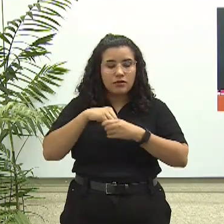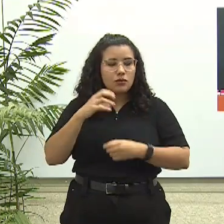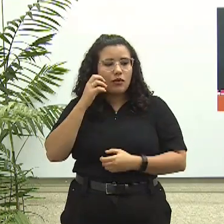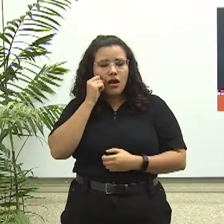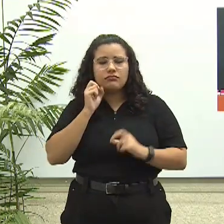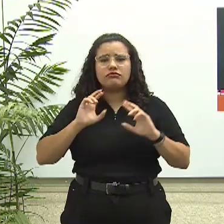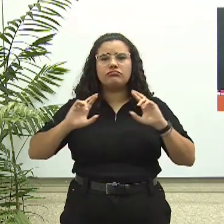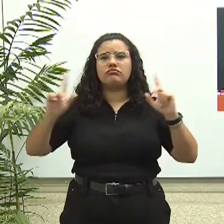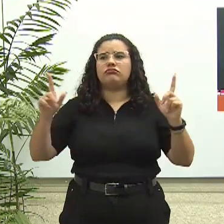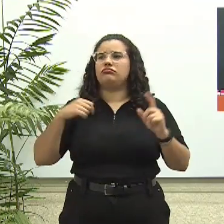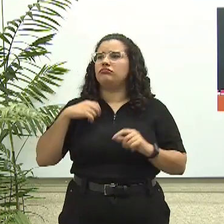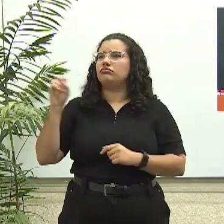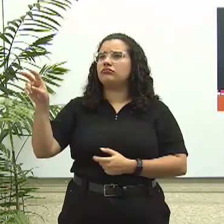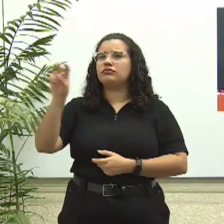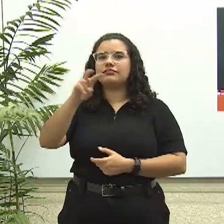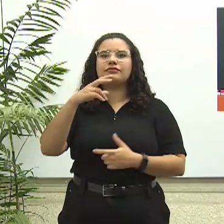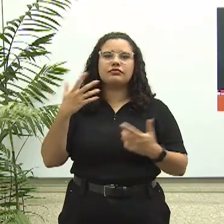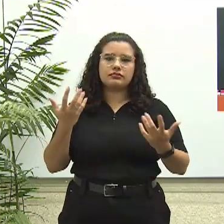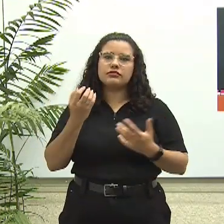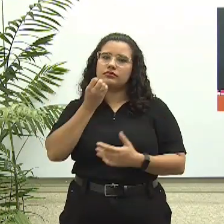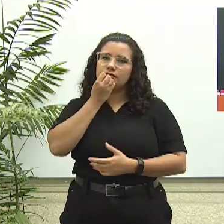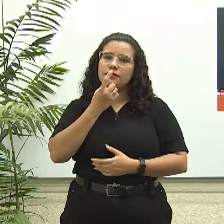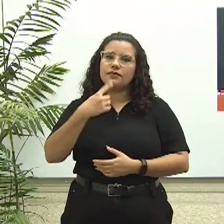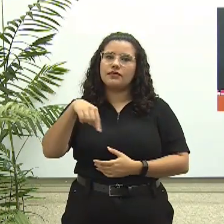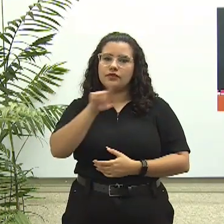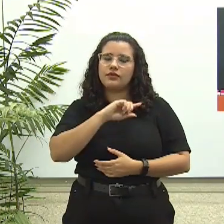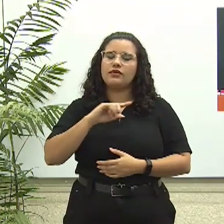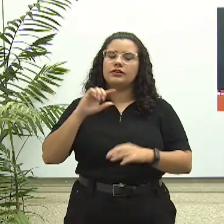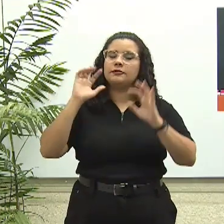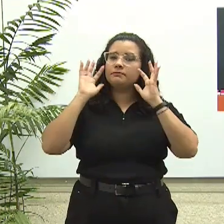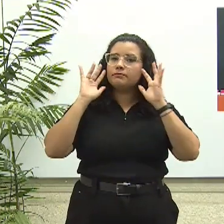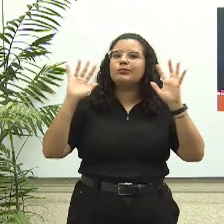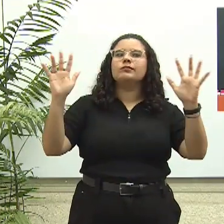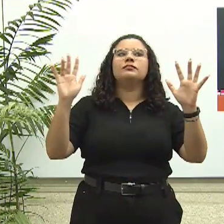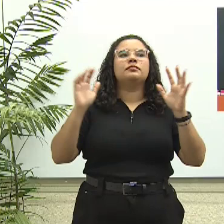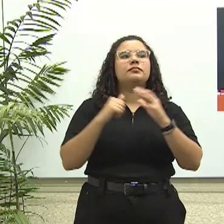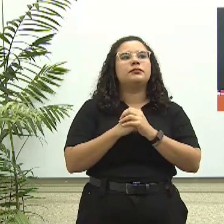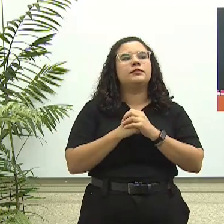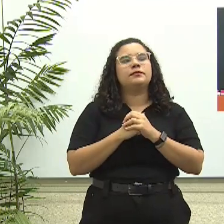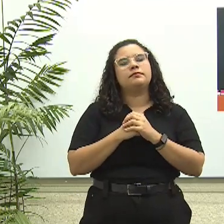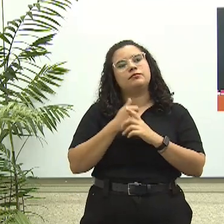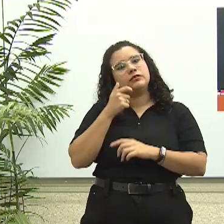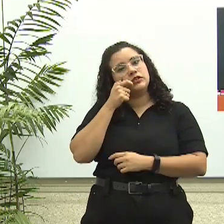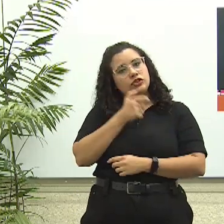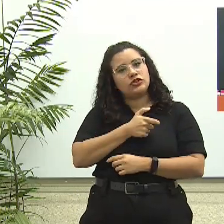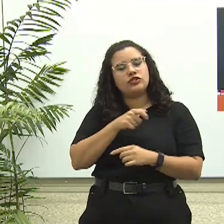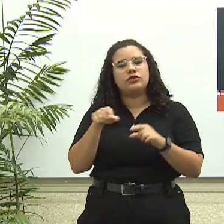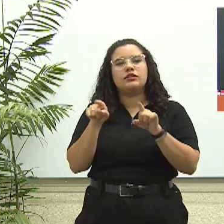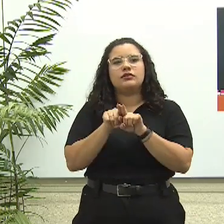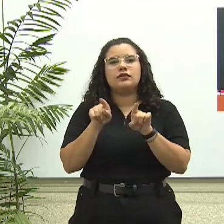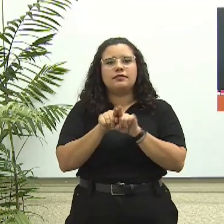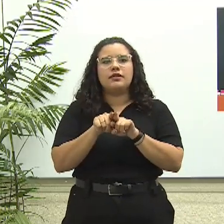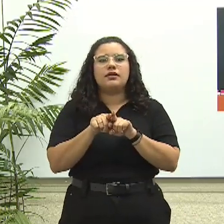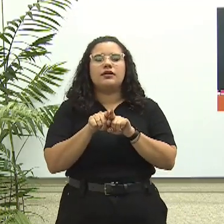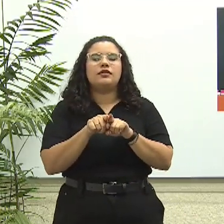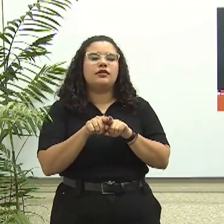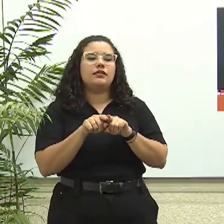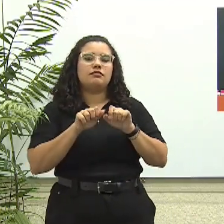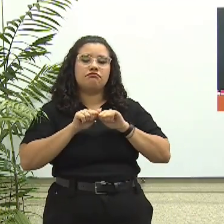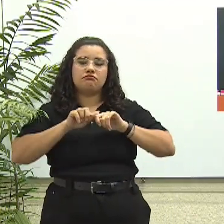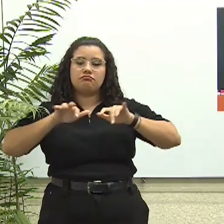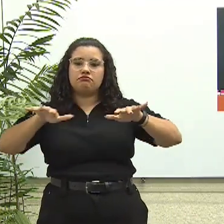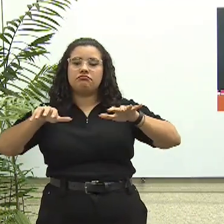outro né Então vale a pena a gente assistir e eu acho que o colonialismo